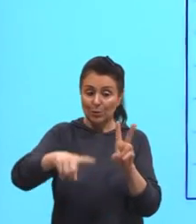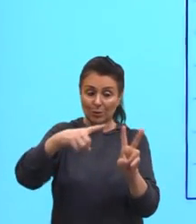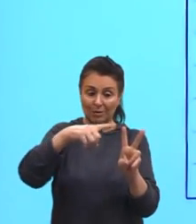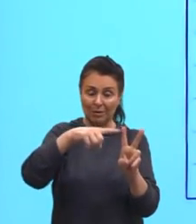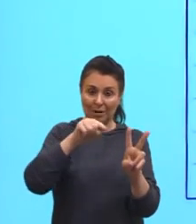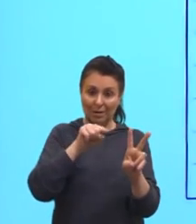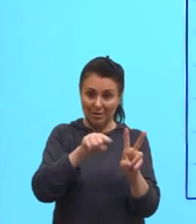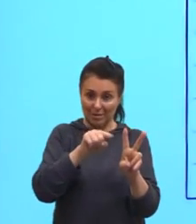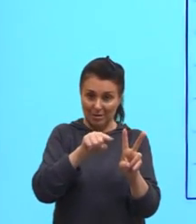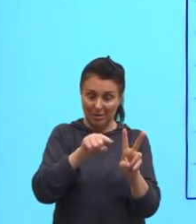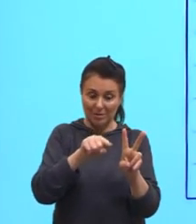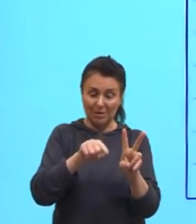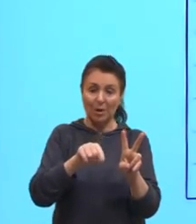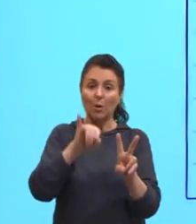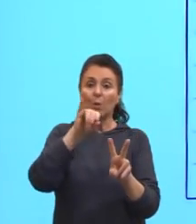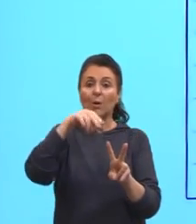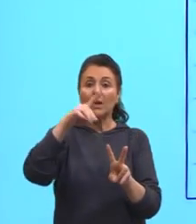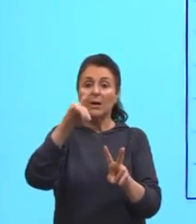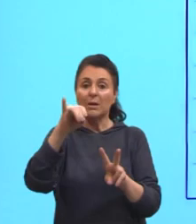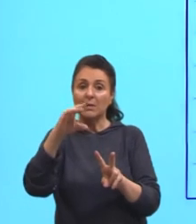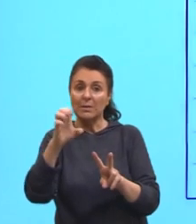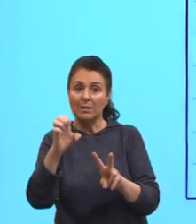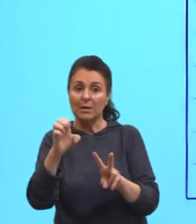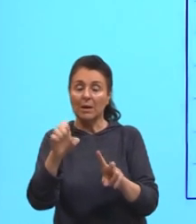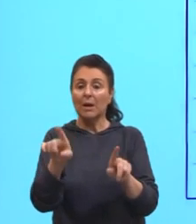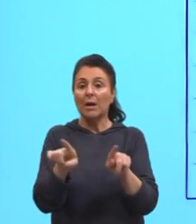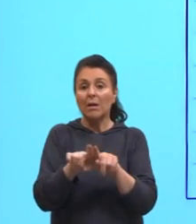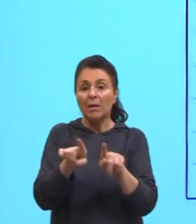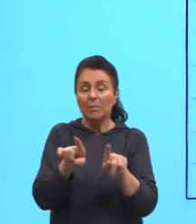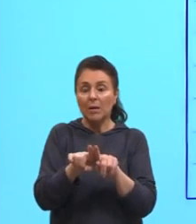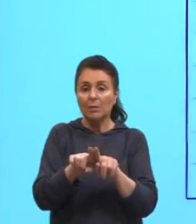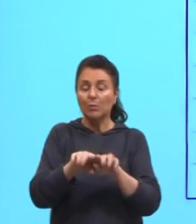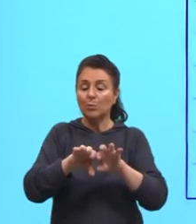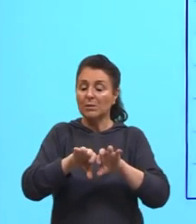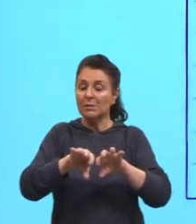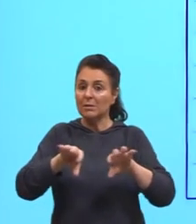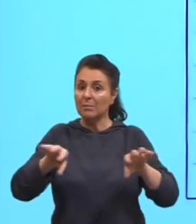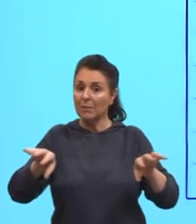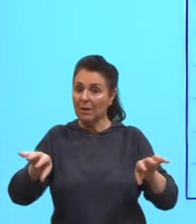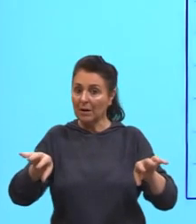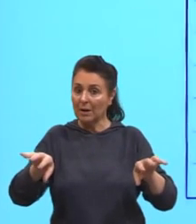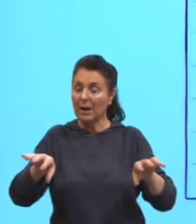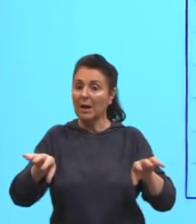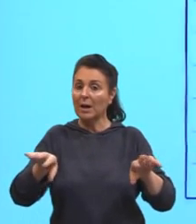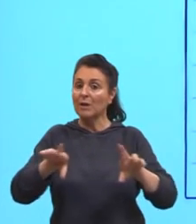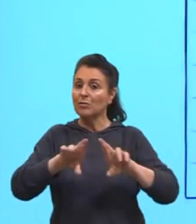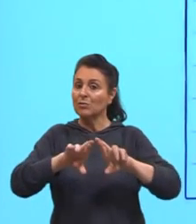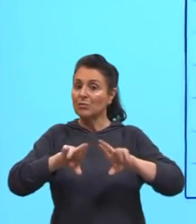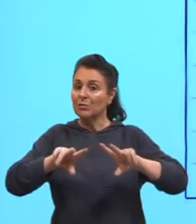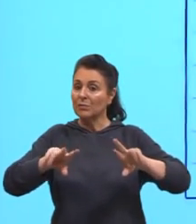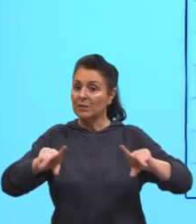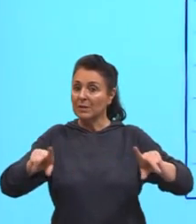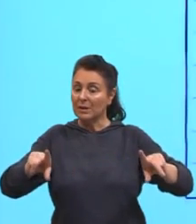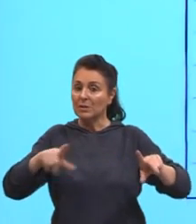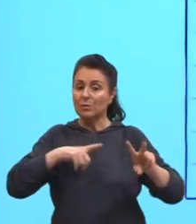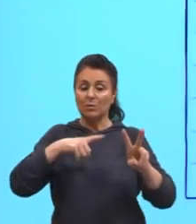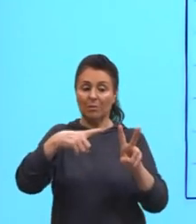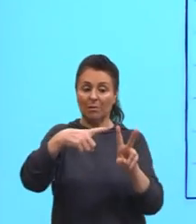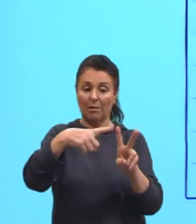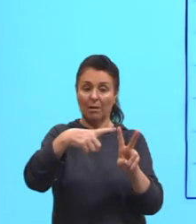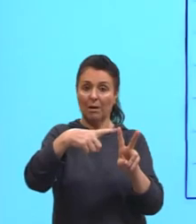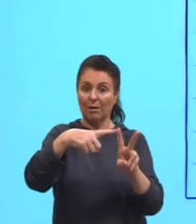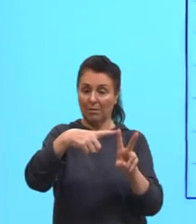o índice da raiz é o mesmo de novo a gente pode separar em fatores Diferentes né eu tinha raiz